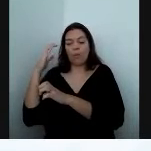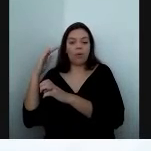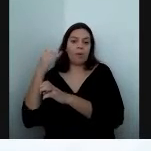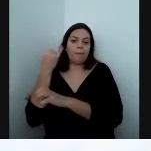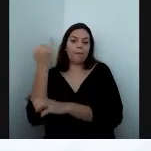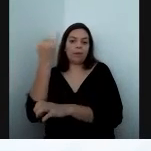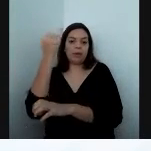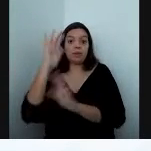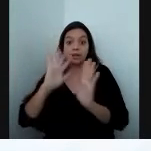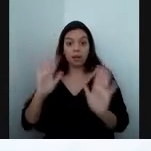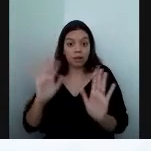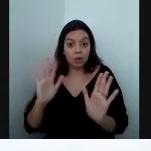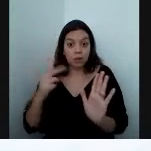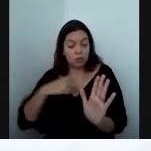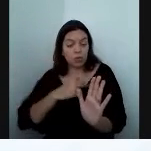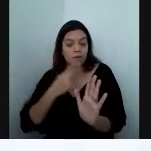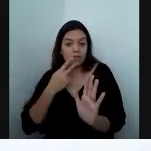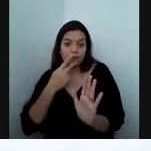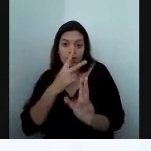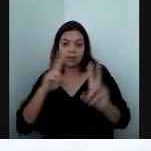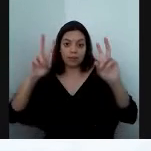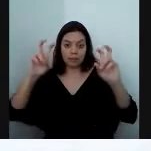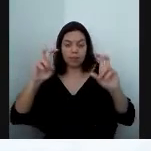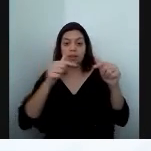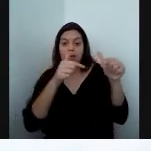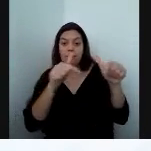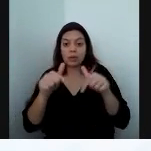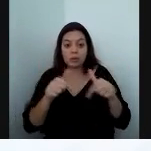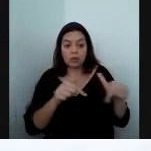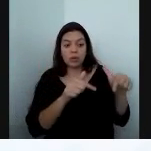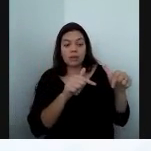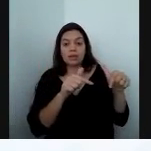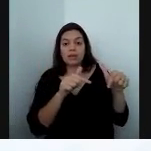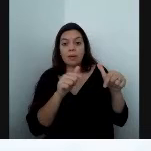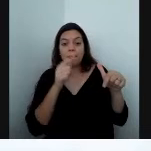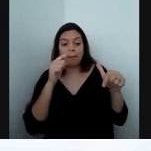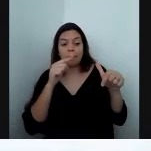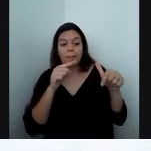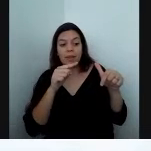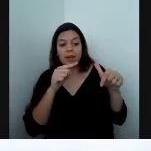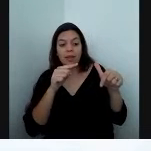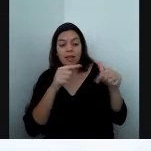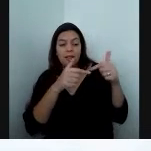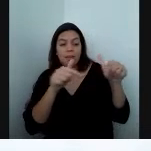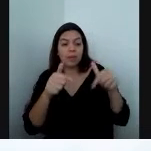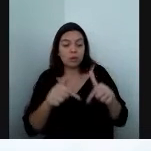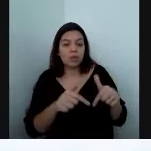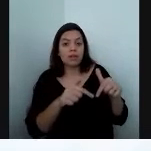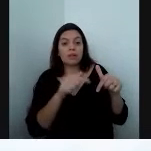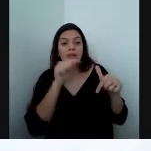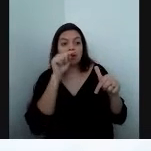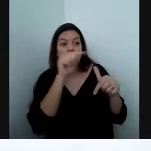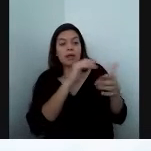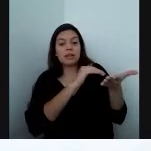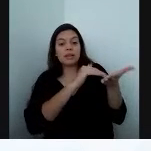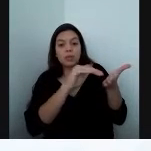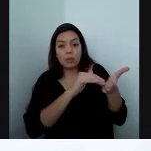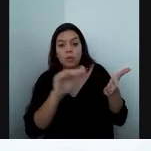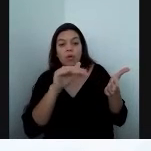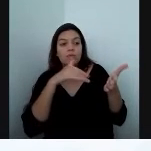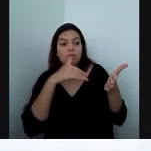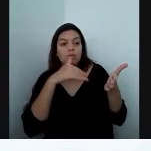no escritório, aquele trabalhador que tem uma situação mais fragilizada, mais precária, que com certeza, às vezes ele mora tão longe que não tem